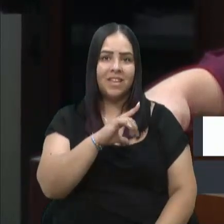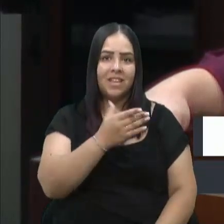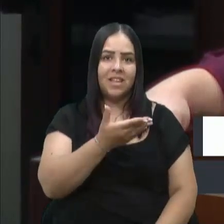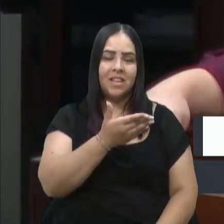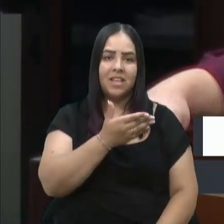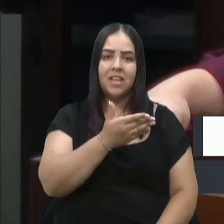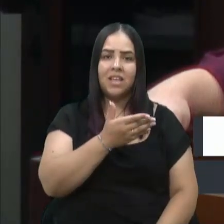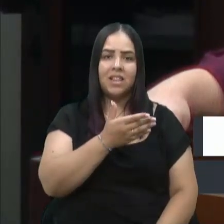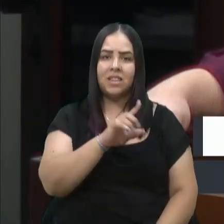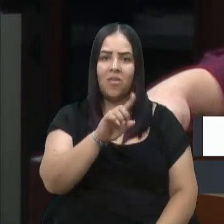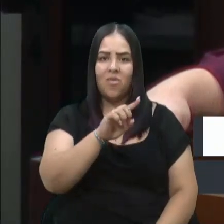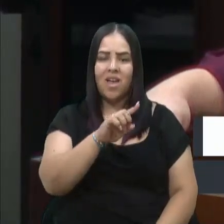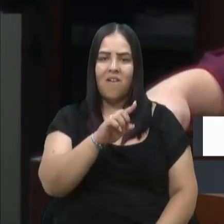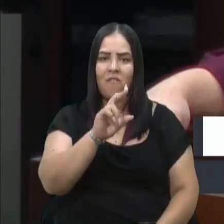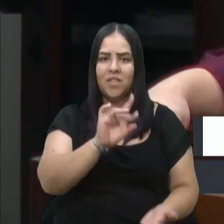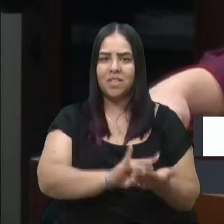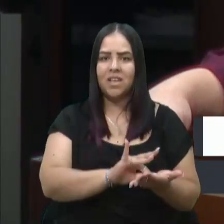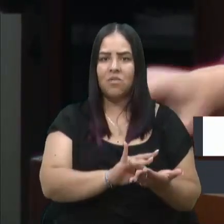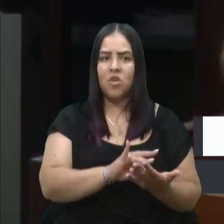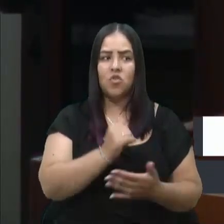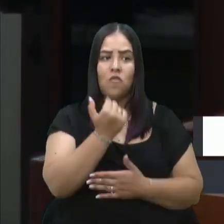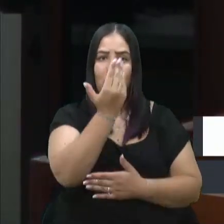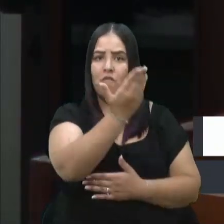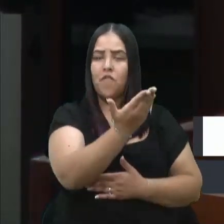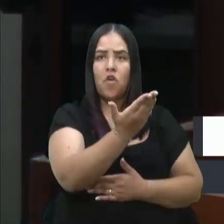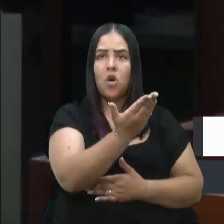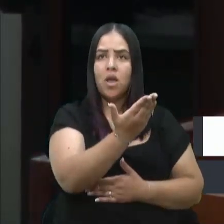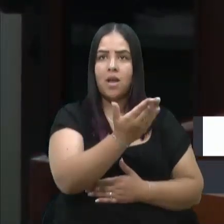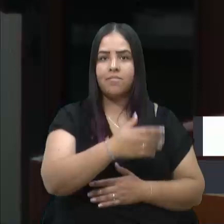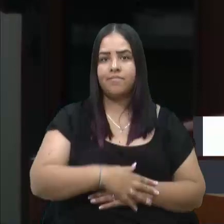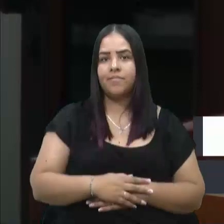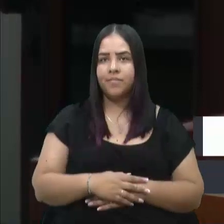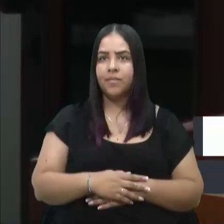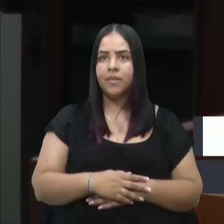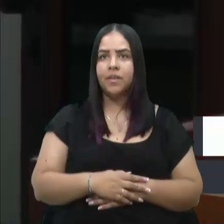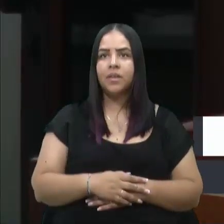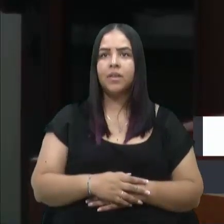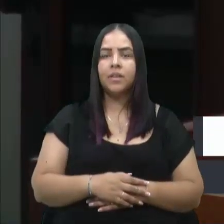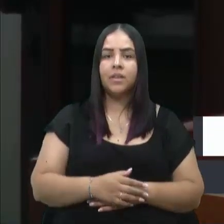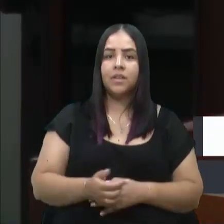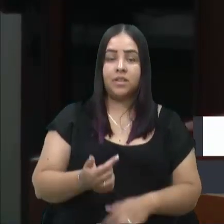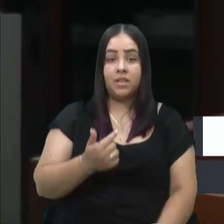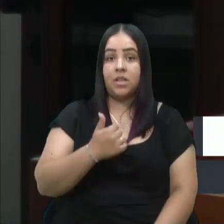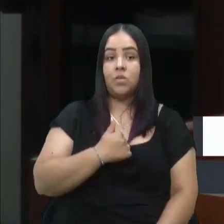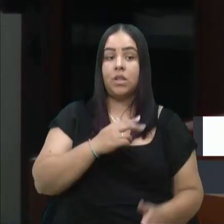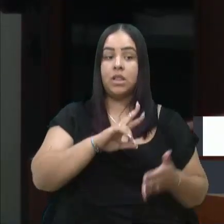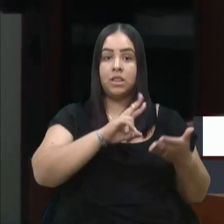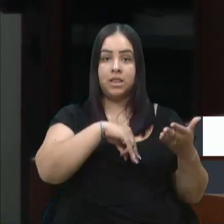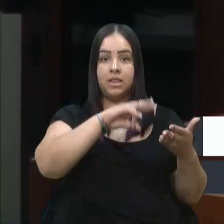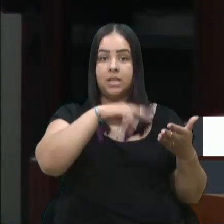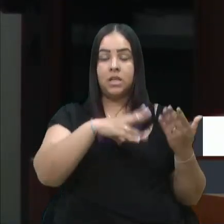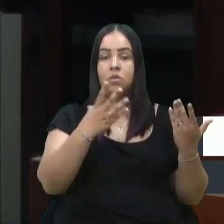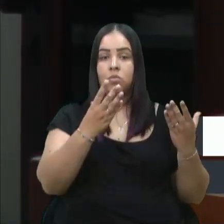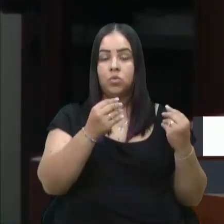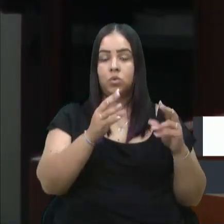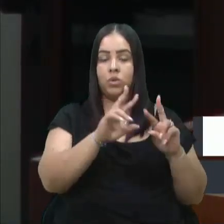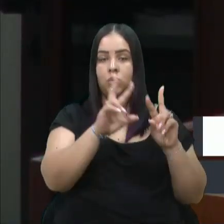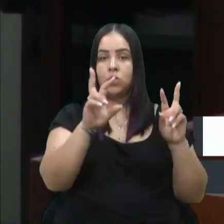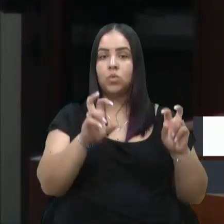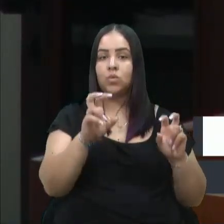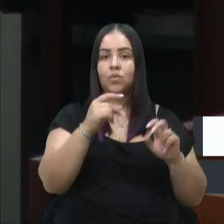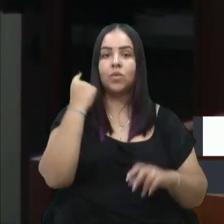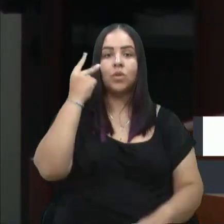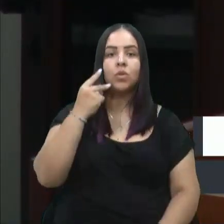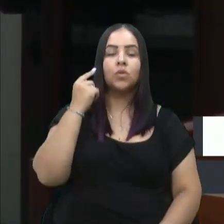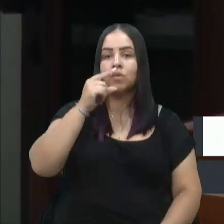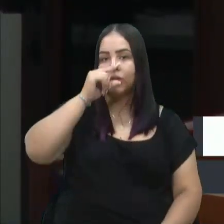contrabandos. As armas vêm de fora, não é? Eu, particularmente, leio bastante esse tipo de matéria, vereador